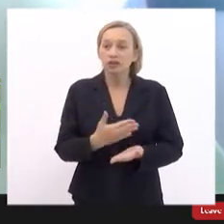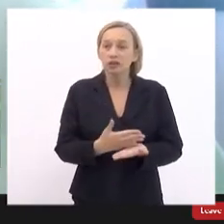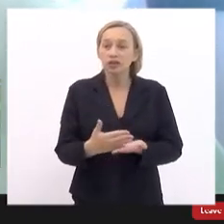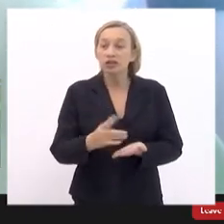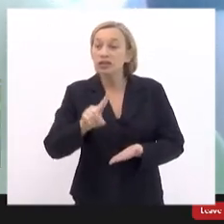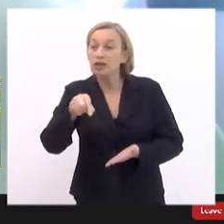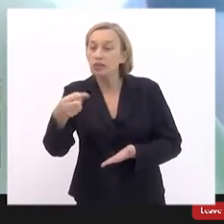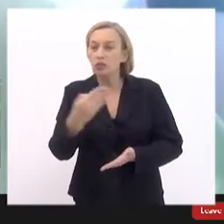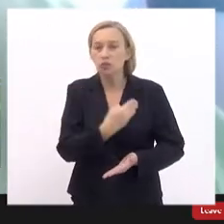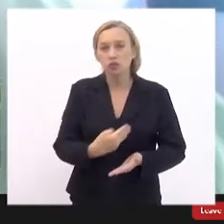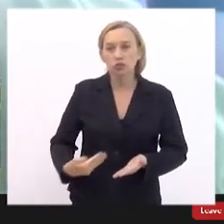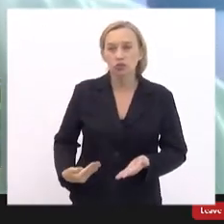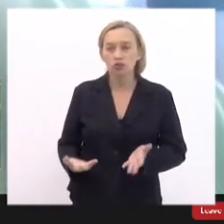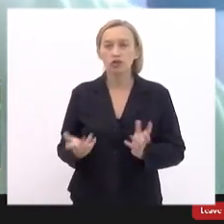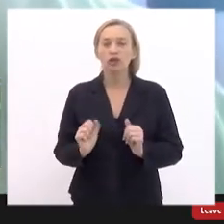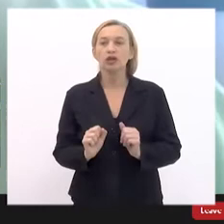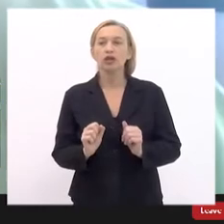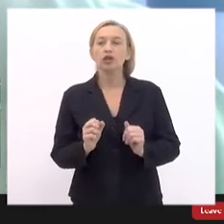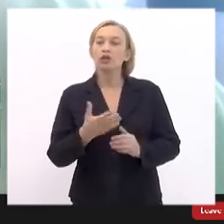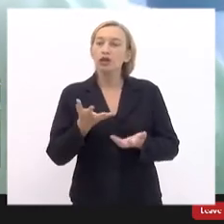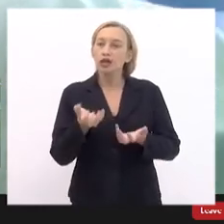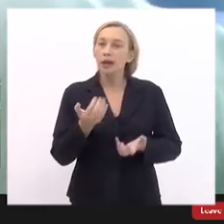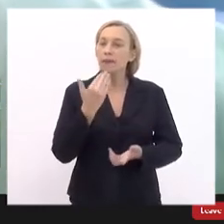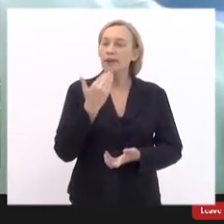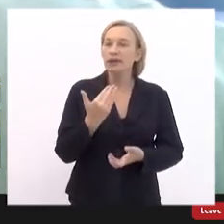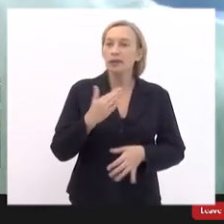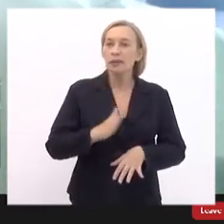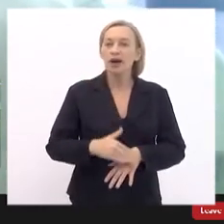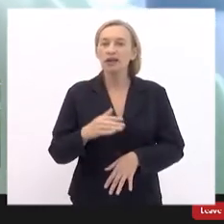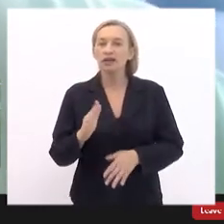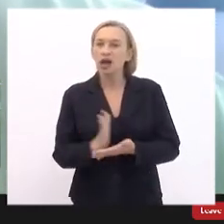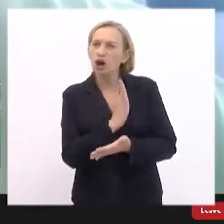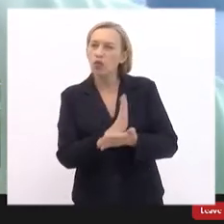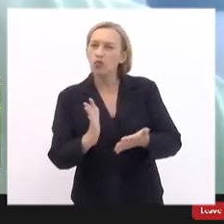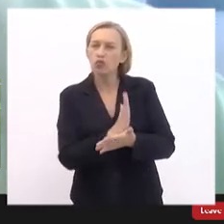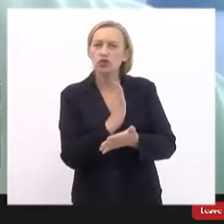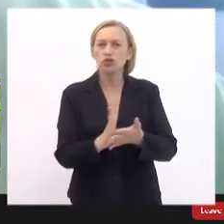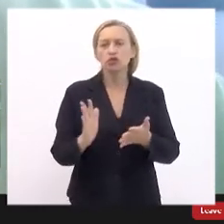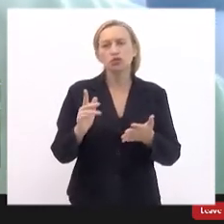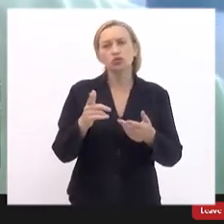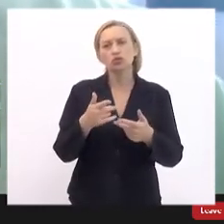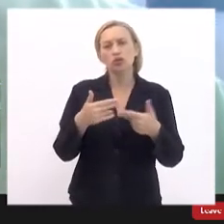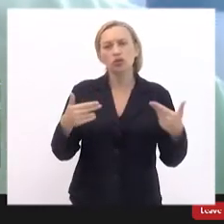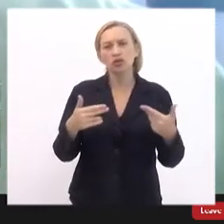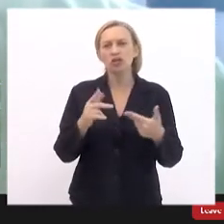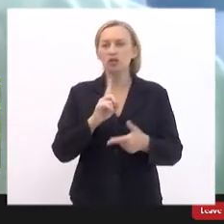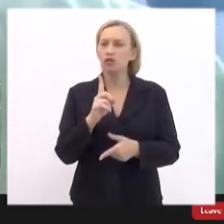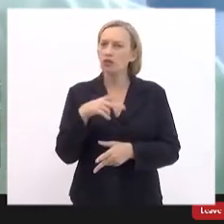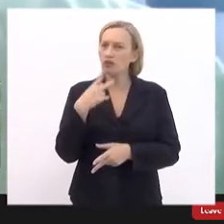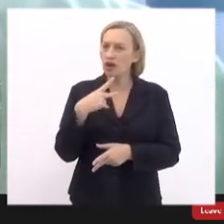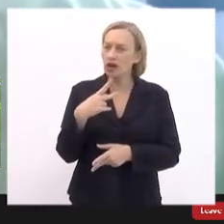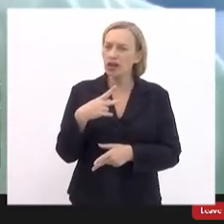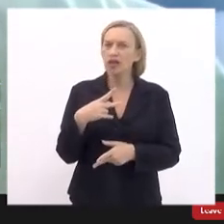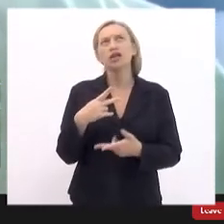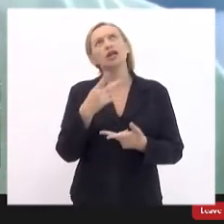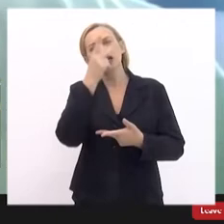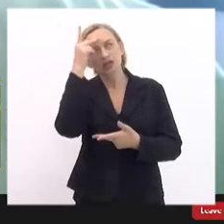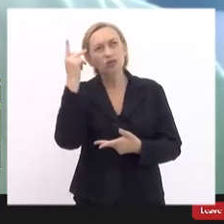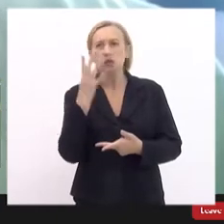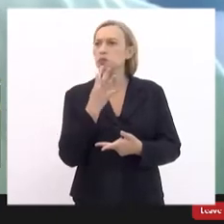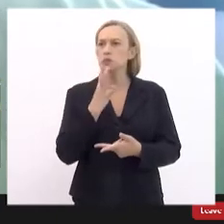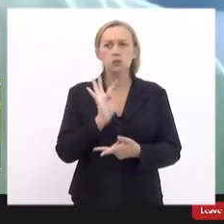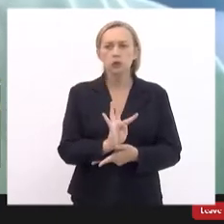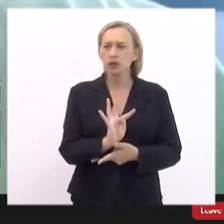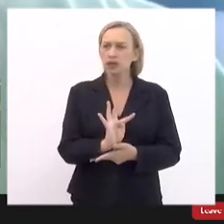as autoridades, eu queria acrescentar só mais algumas que eu não coloquei, algumas que as pessoas não conhecem. Vou pedir depois